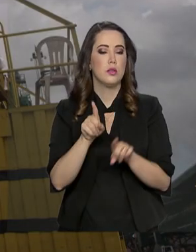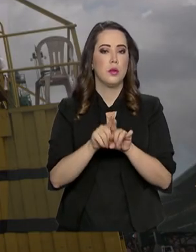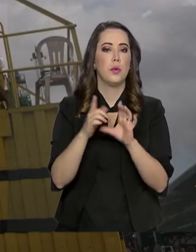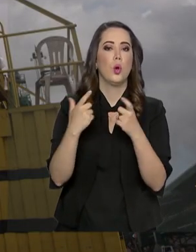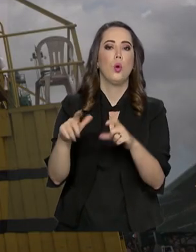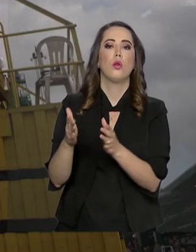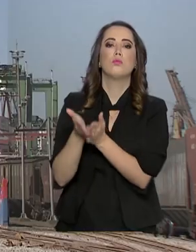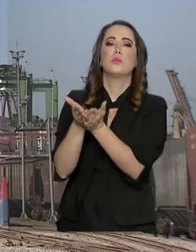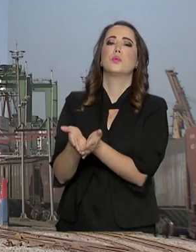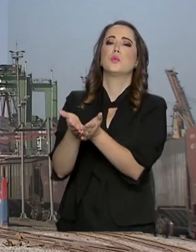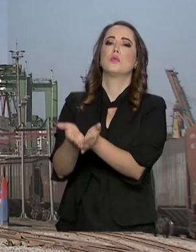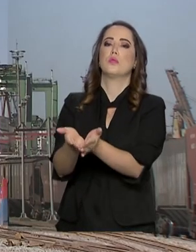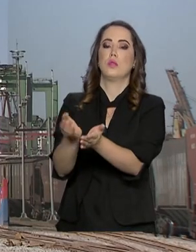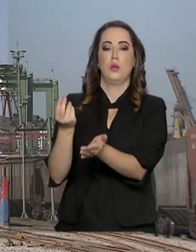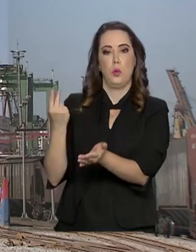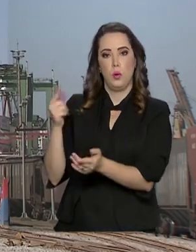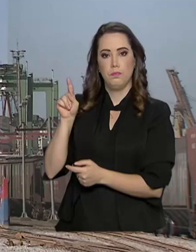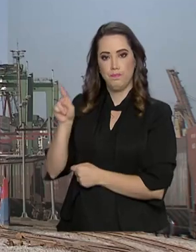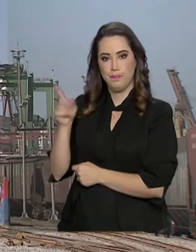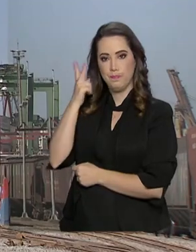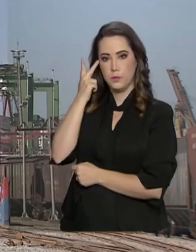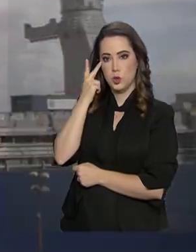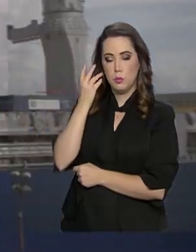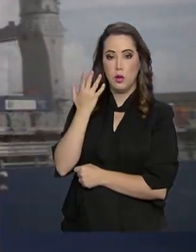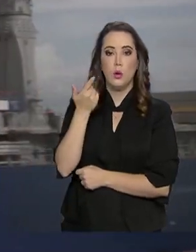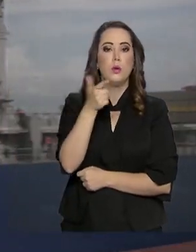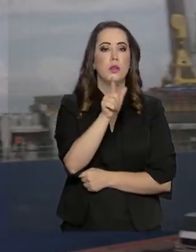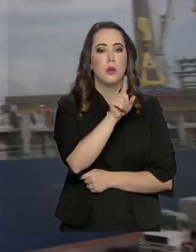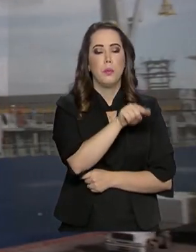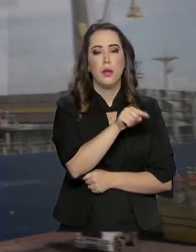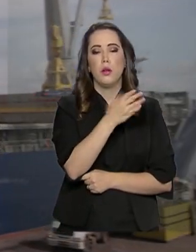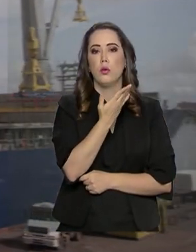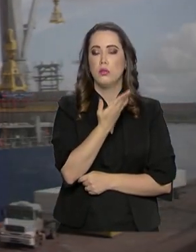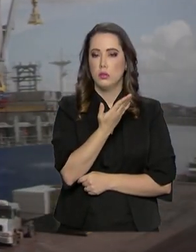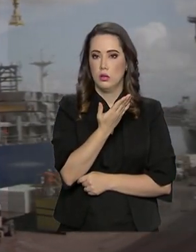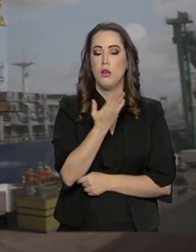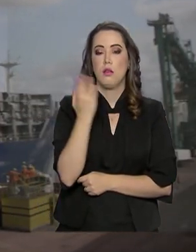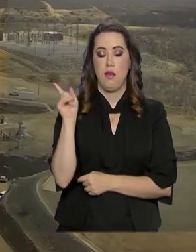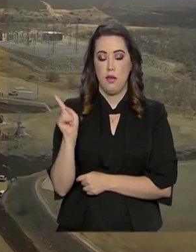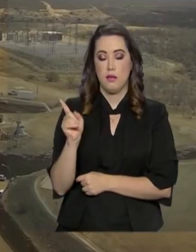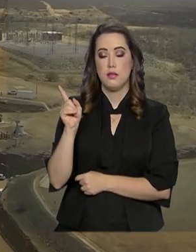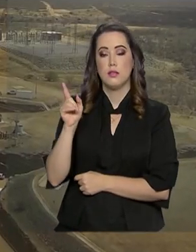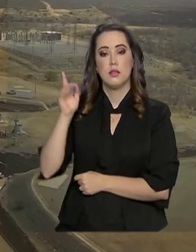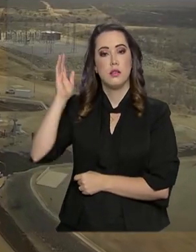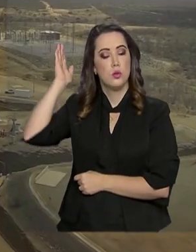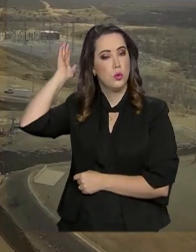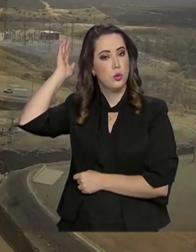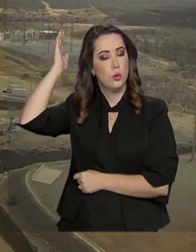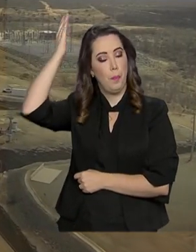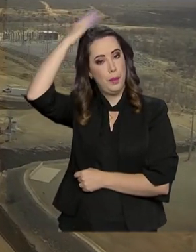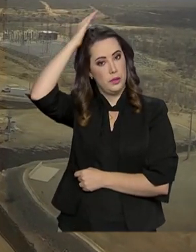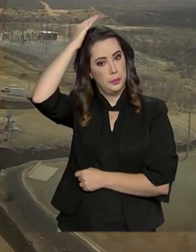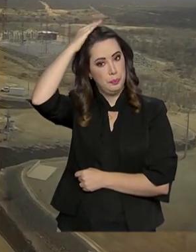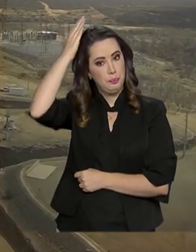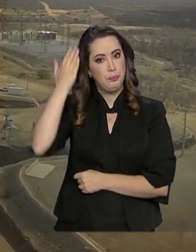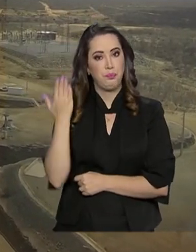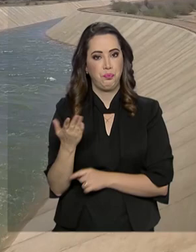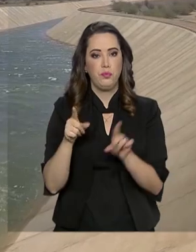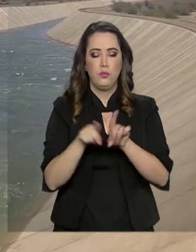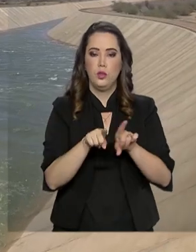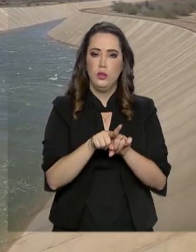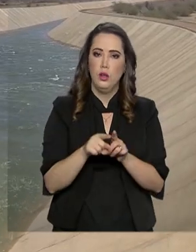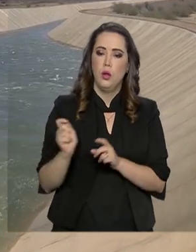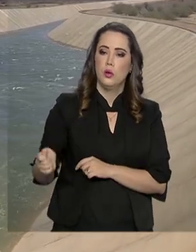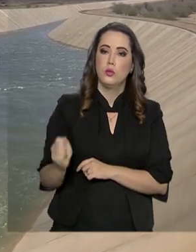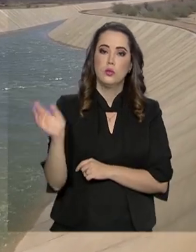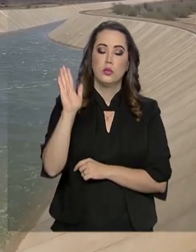áreas portuárias, como a de Santos, em São Paulo, e Paranaguá, no Paraná. Além dos leilões, o governo investiu